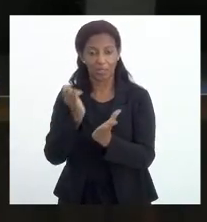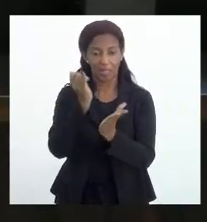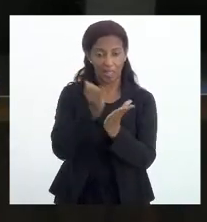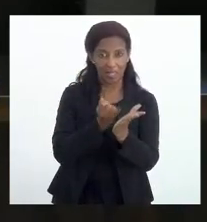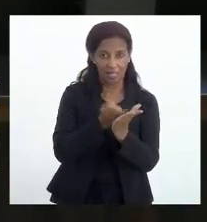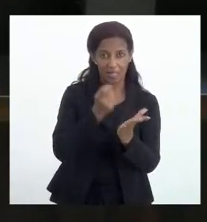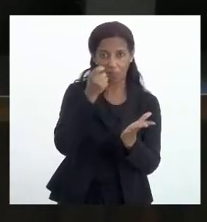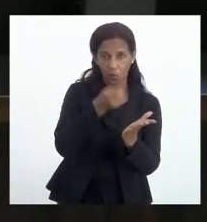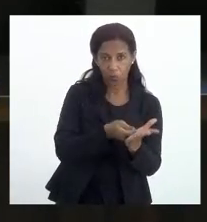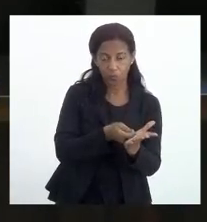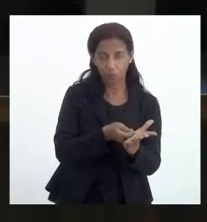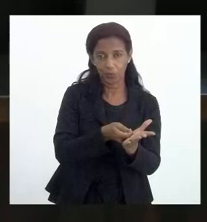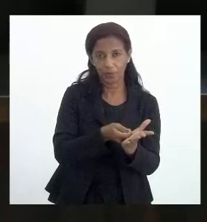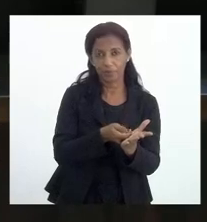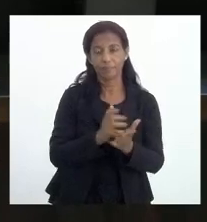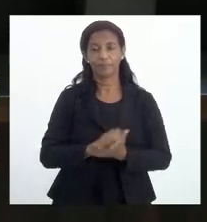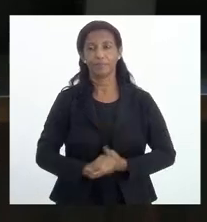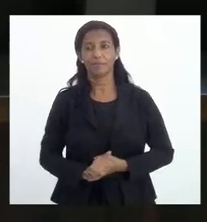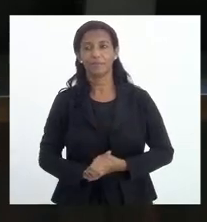receitas.